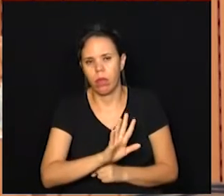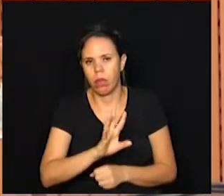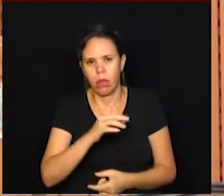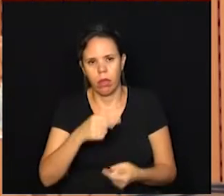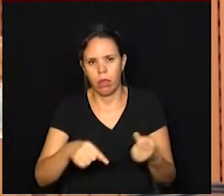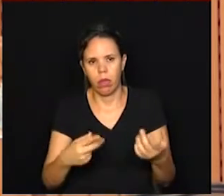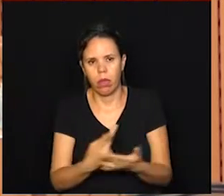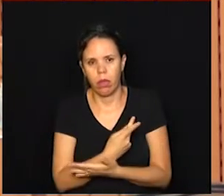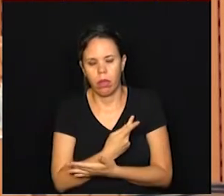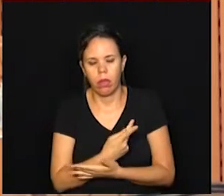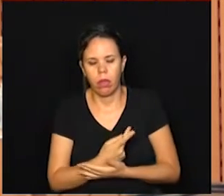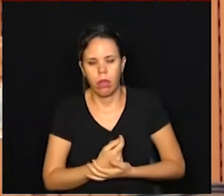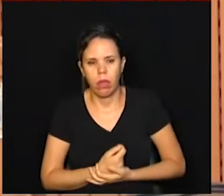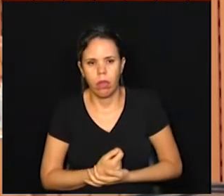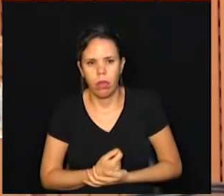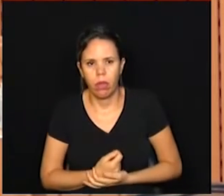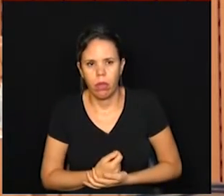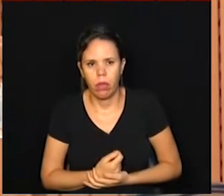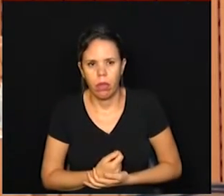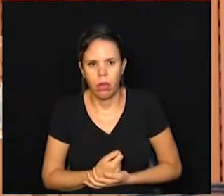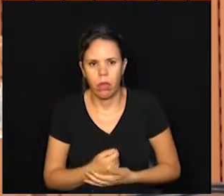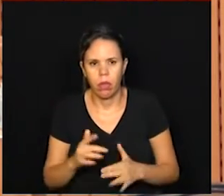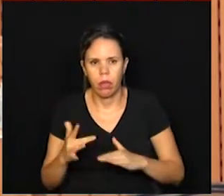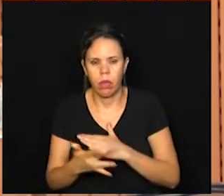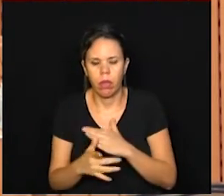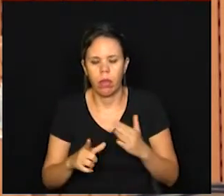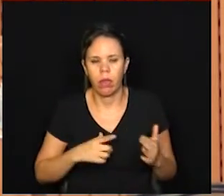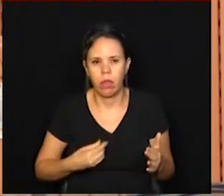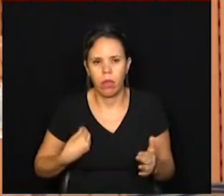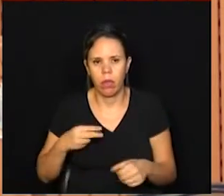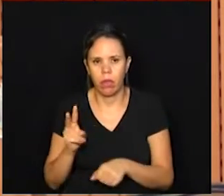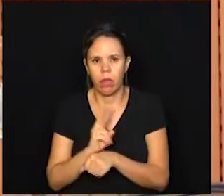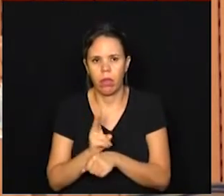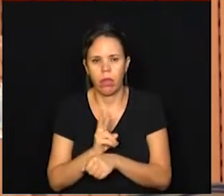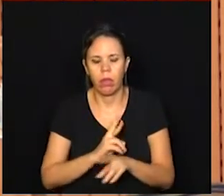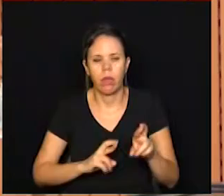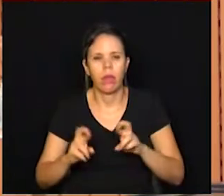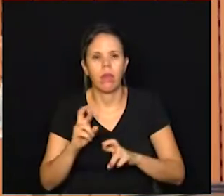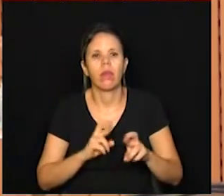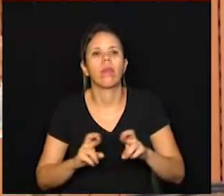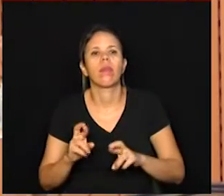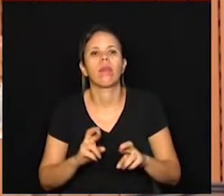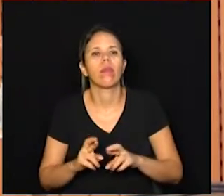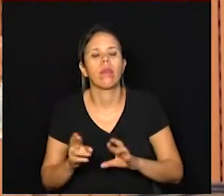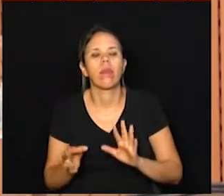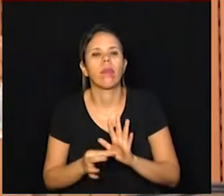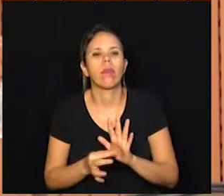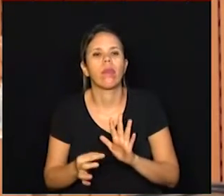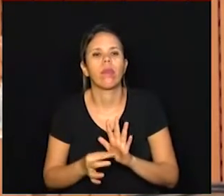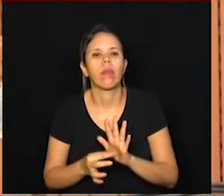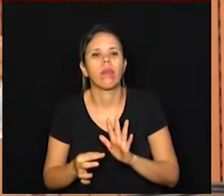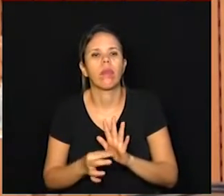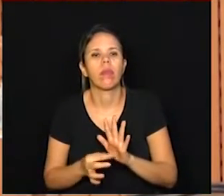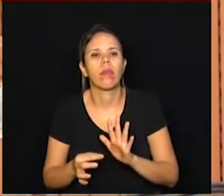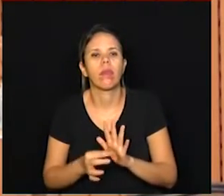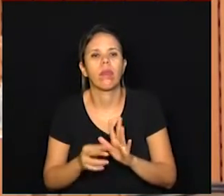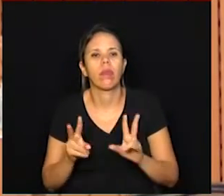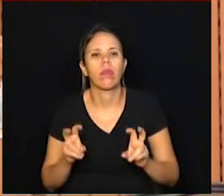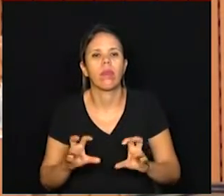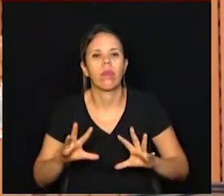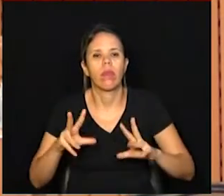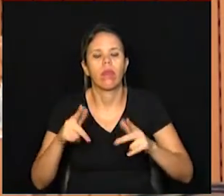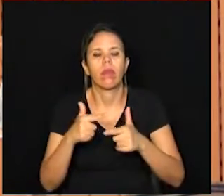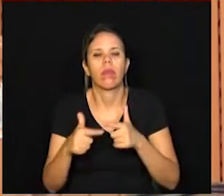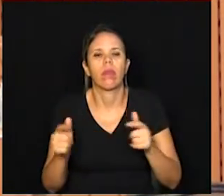correto. A imprensa tem que estar vigilante e opinativa em relação a todos